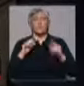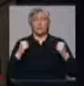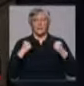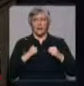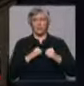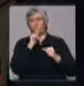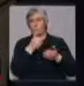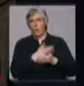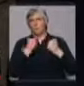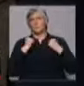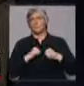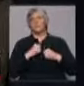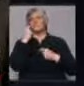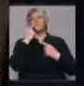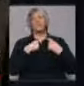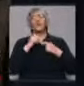médico-legal, não é?